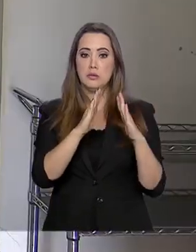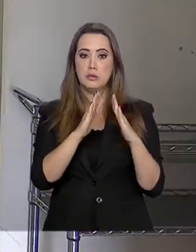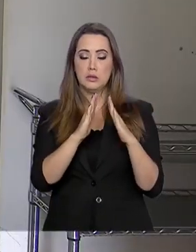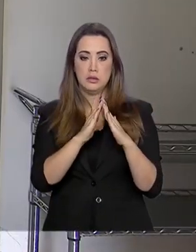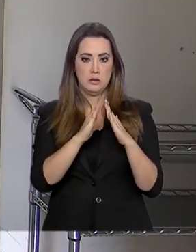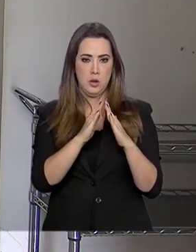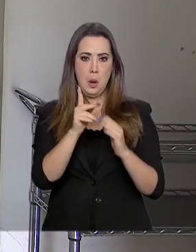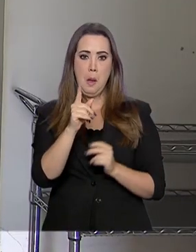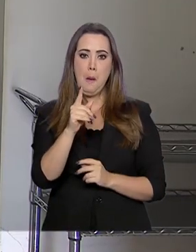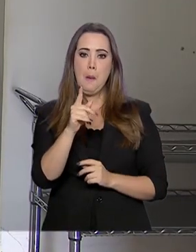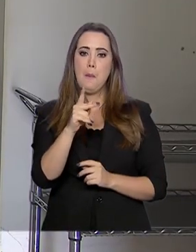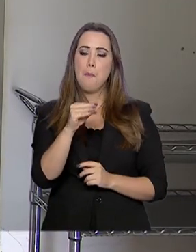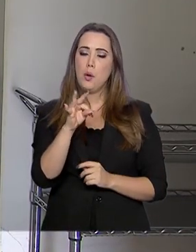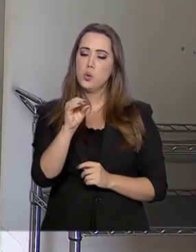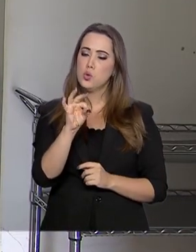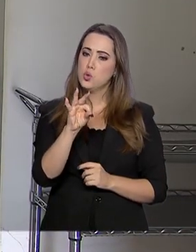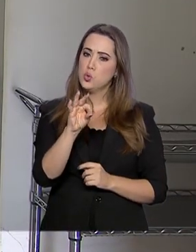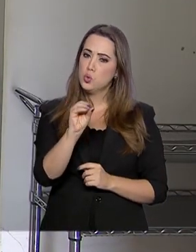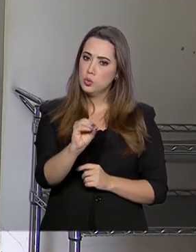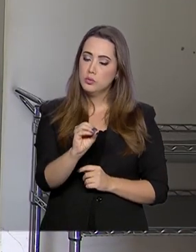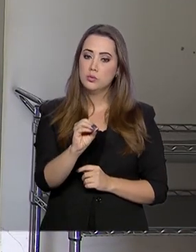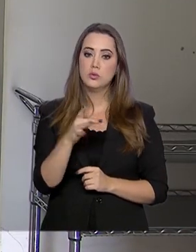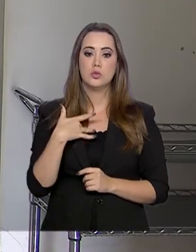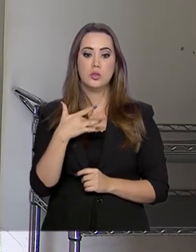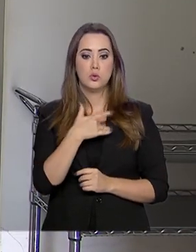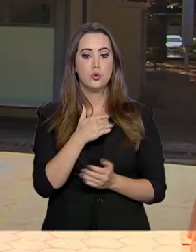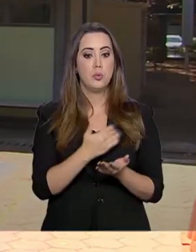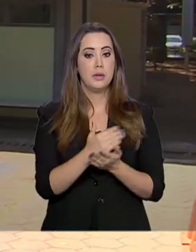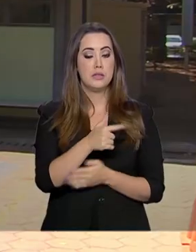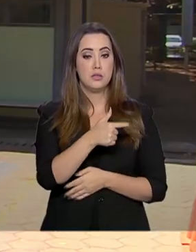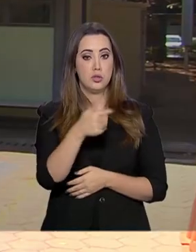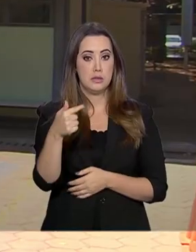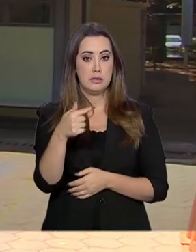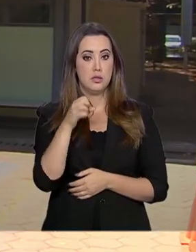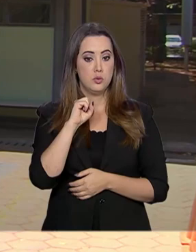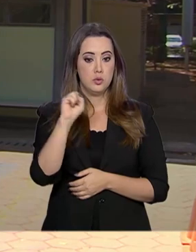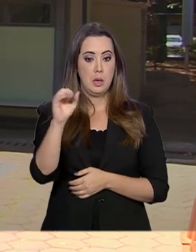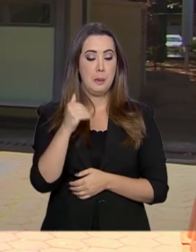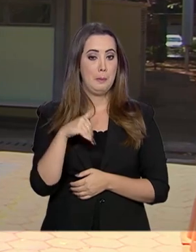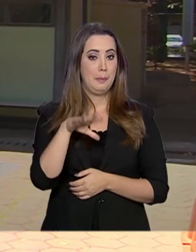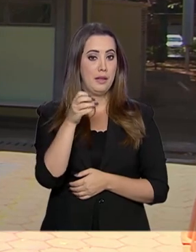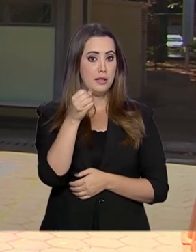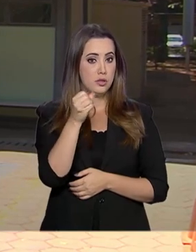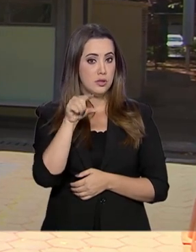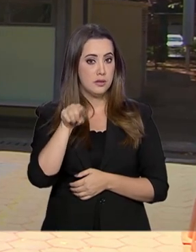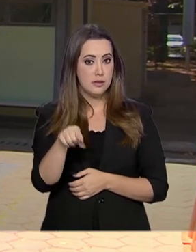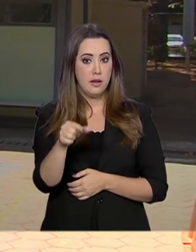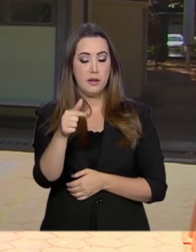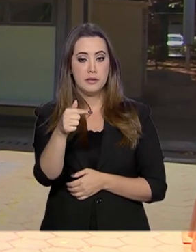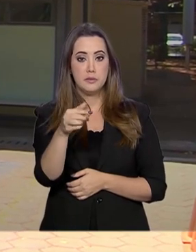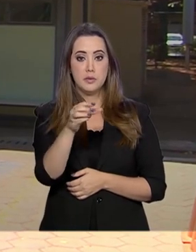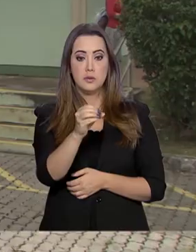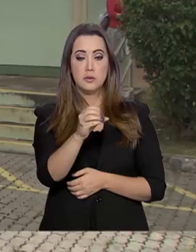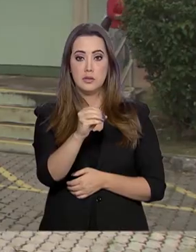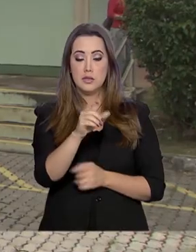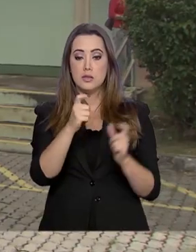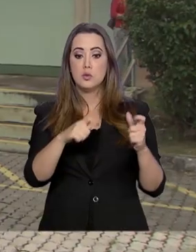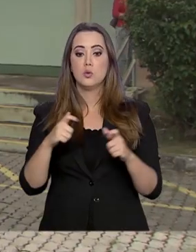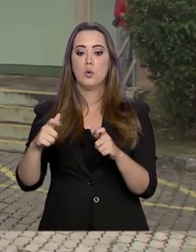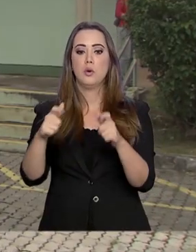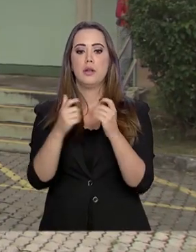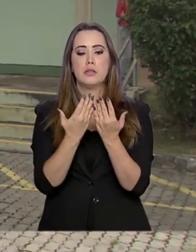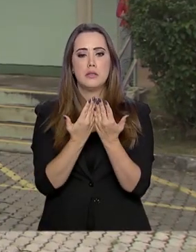Os médicos já devem começar a atender no dia 7 de abril. Mais de 6.700 postos de saúde vão